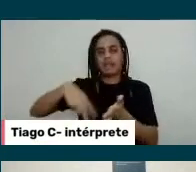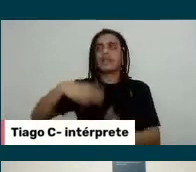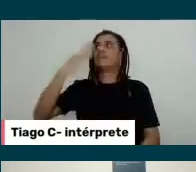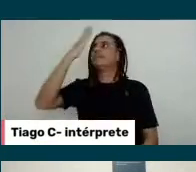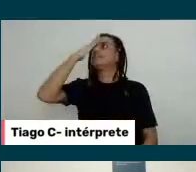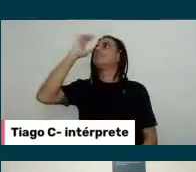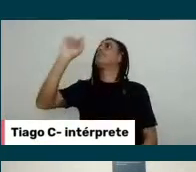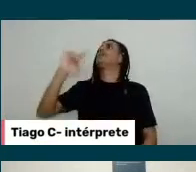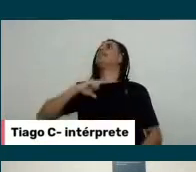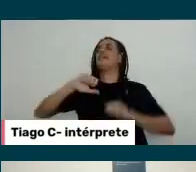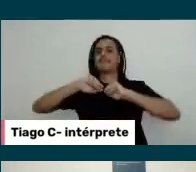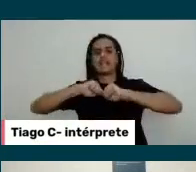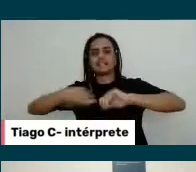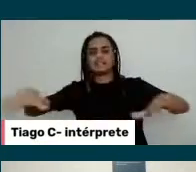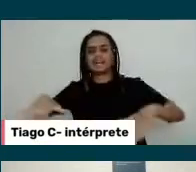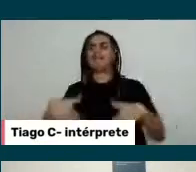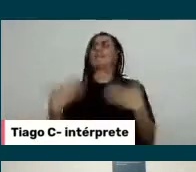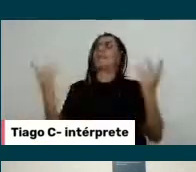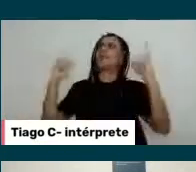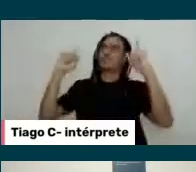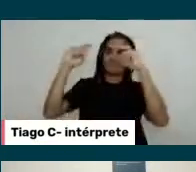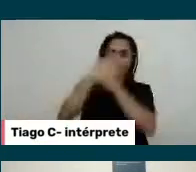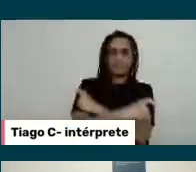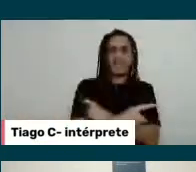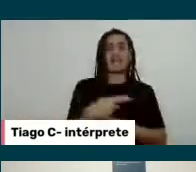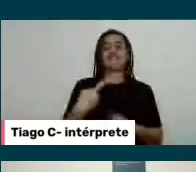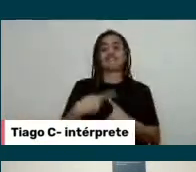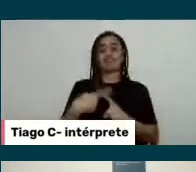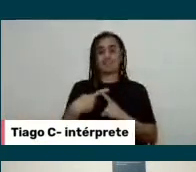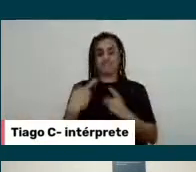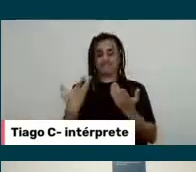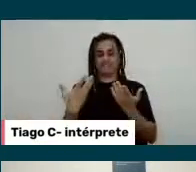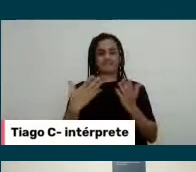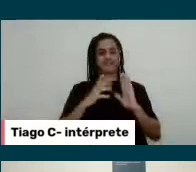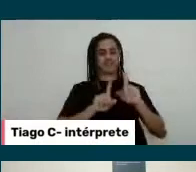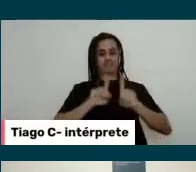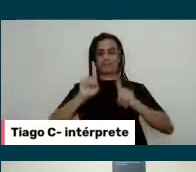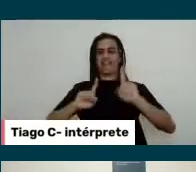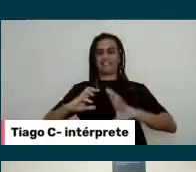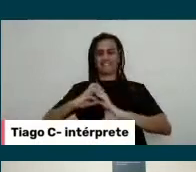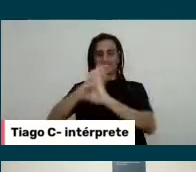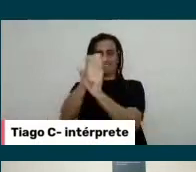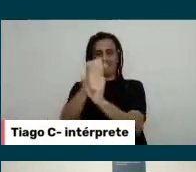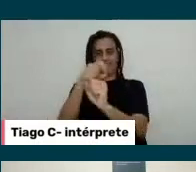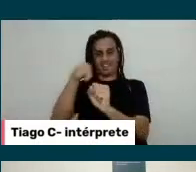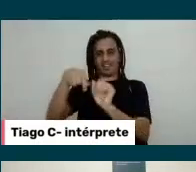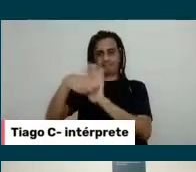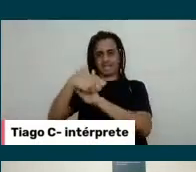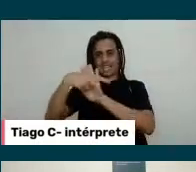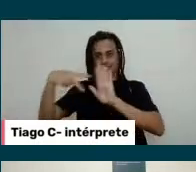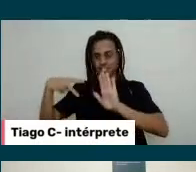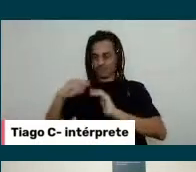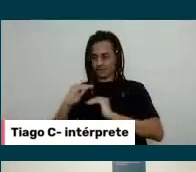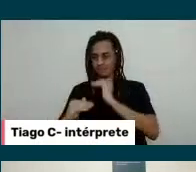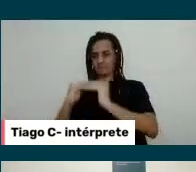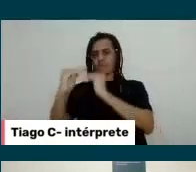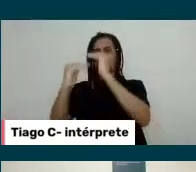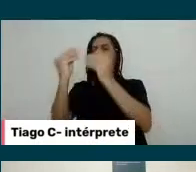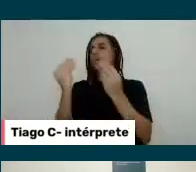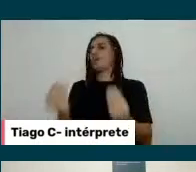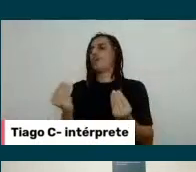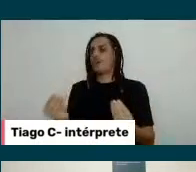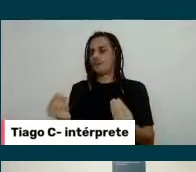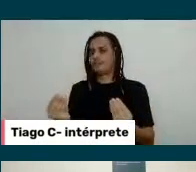sendo lançado, quais são as dificuldades, porque o desenvolvimento da metrificação dessa aplicação, ela